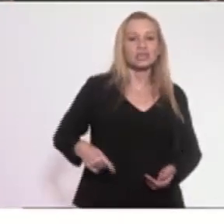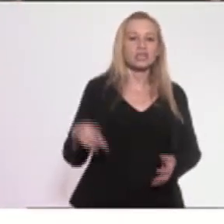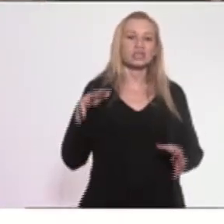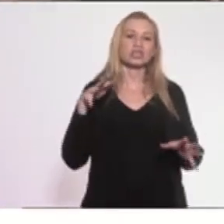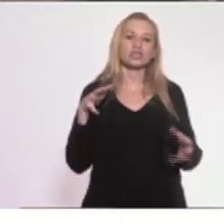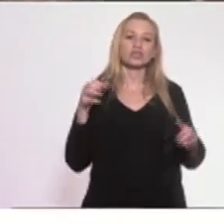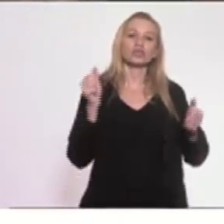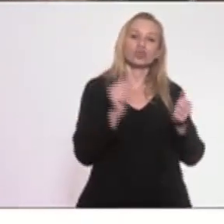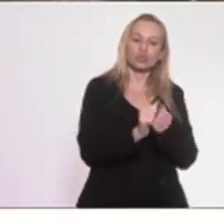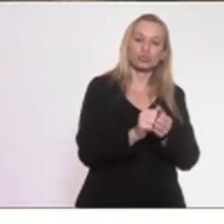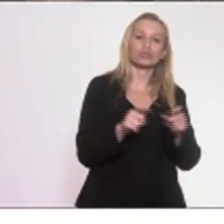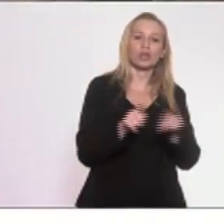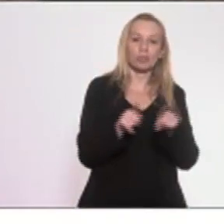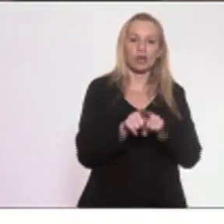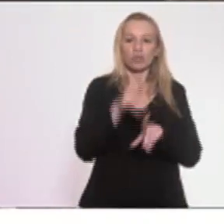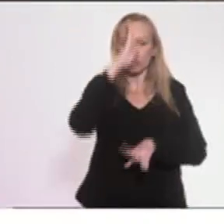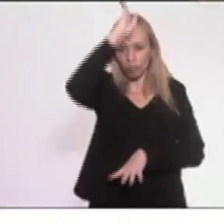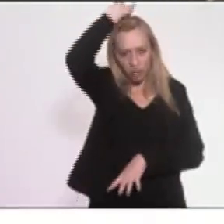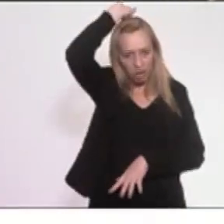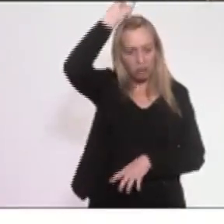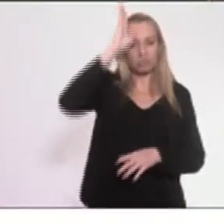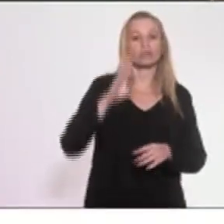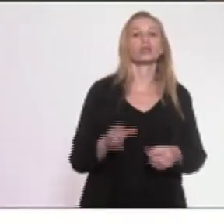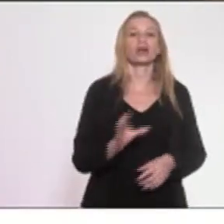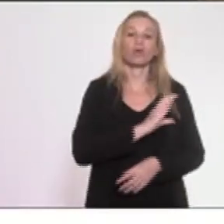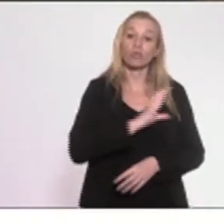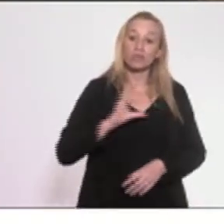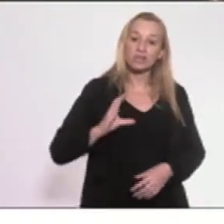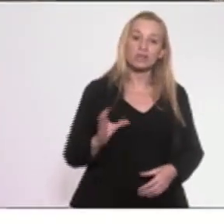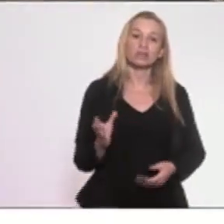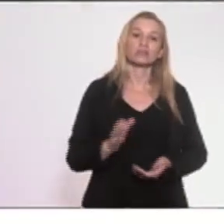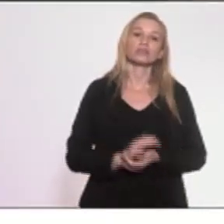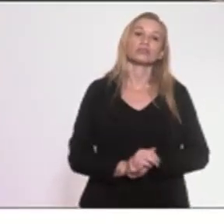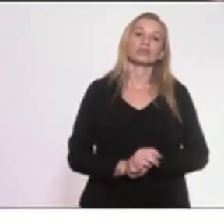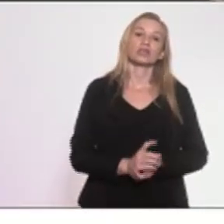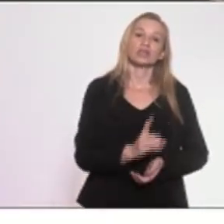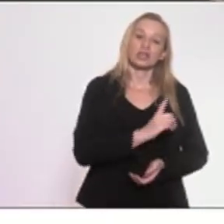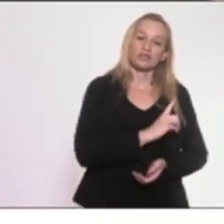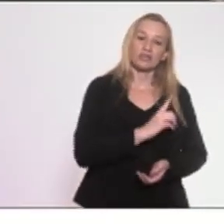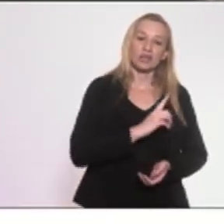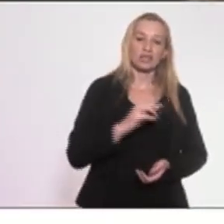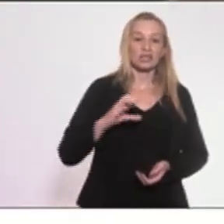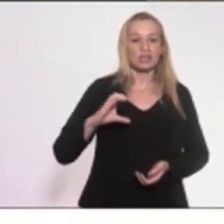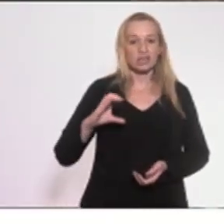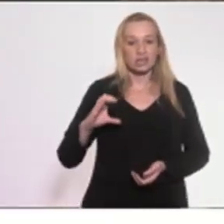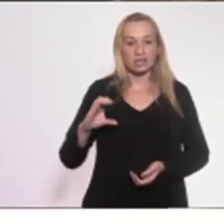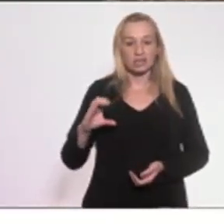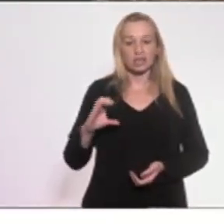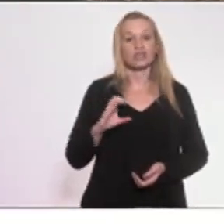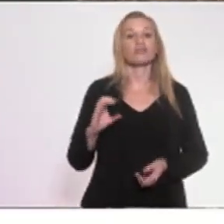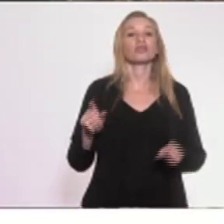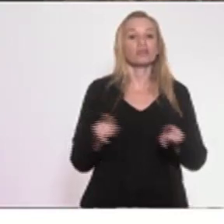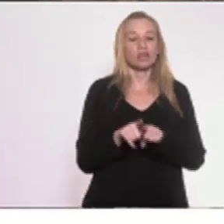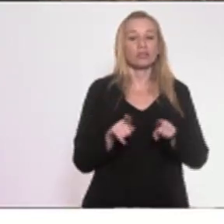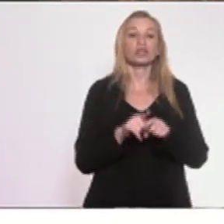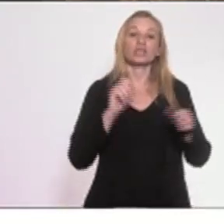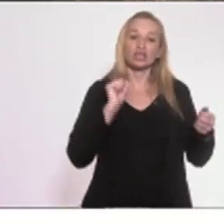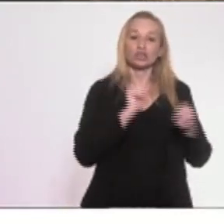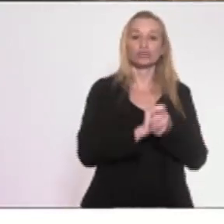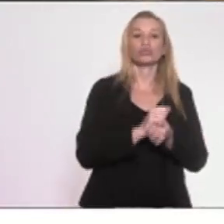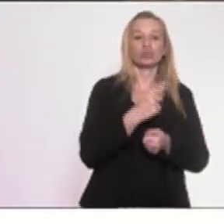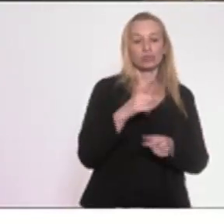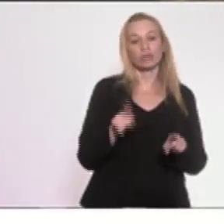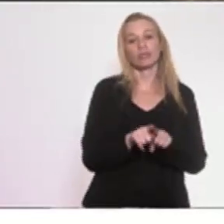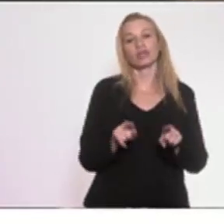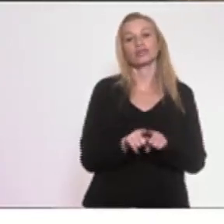bombeiros. E a Comissão de Defesa Civil tem que ser inclusa também, tem que ser ouvida. Eu incluí,